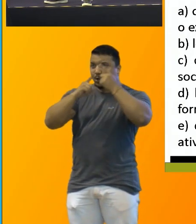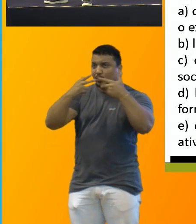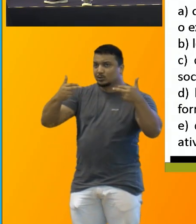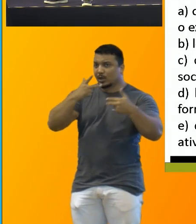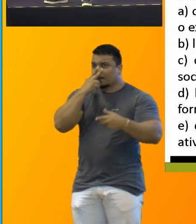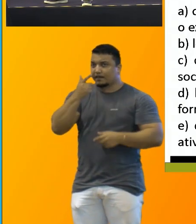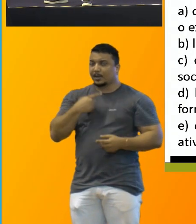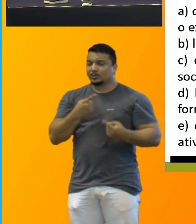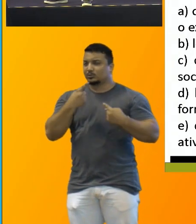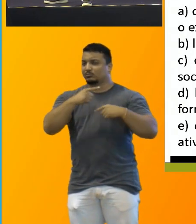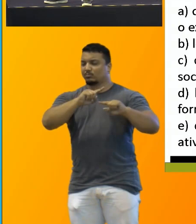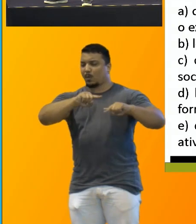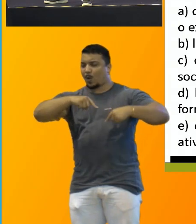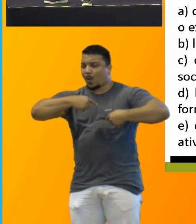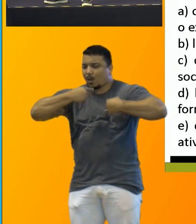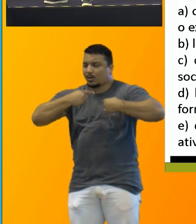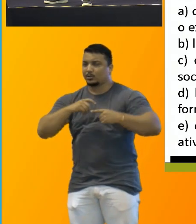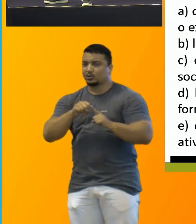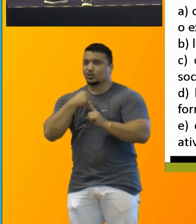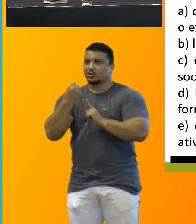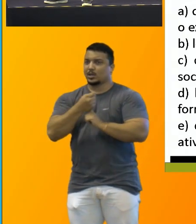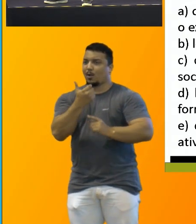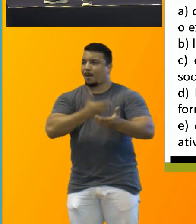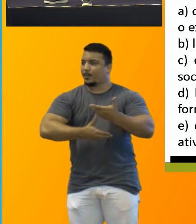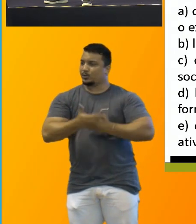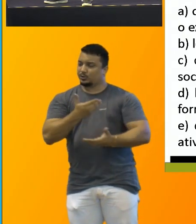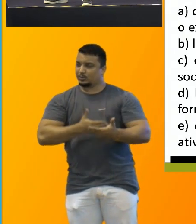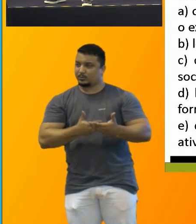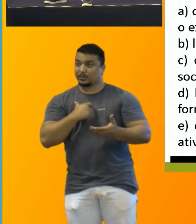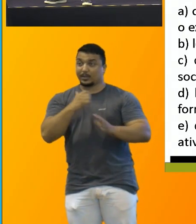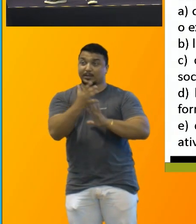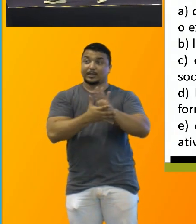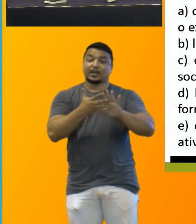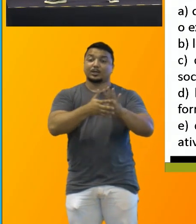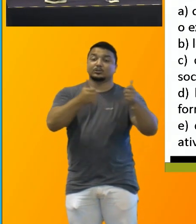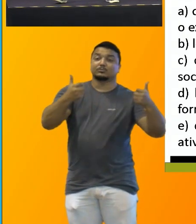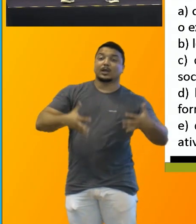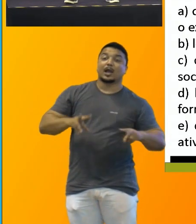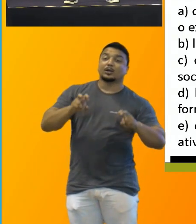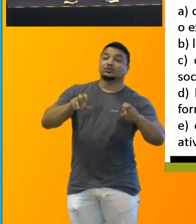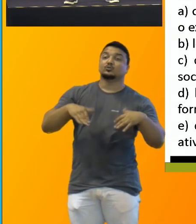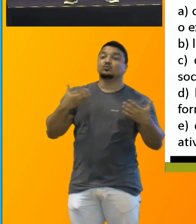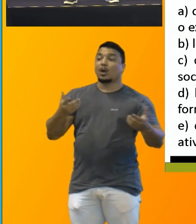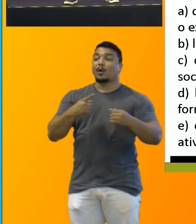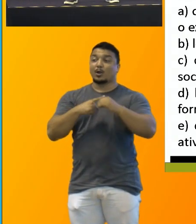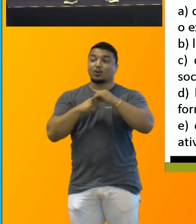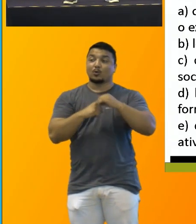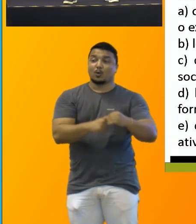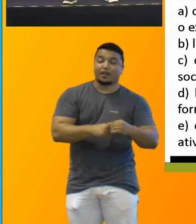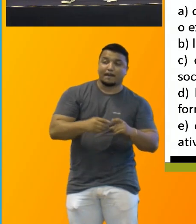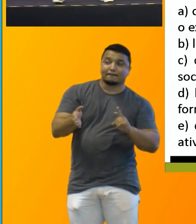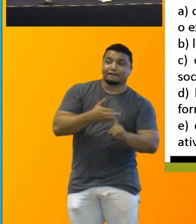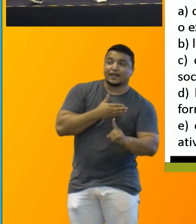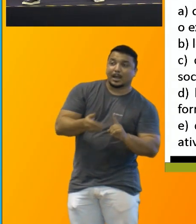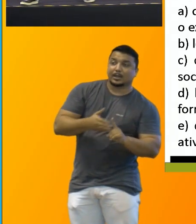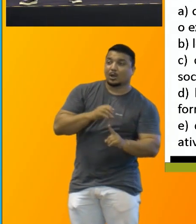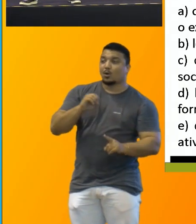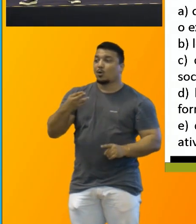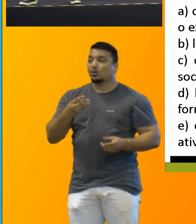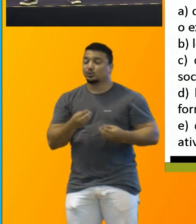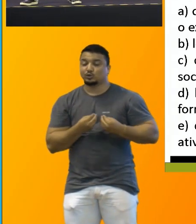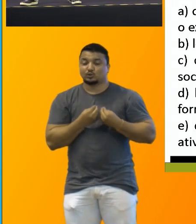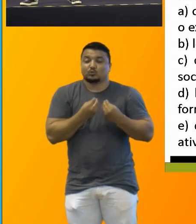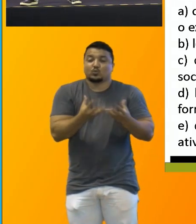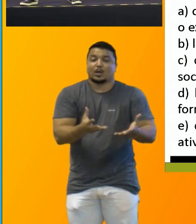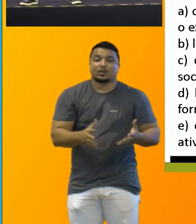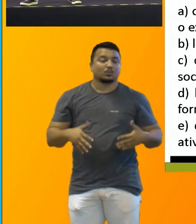consideradas perturbadoras da harmonia social. O texto ele está falando mais de coibir, de bater ou de doação. O